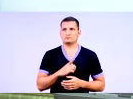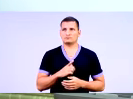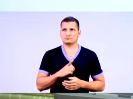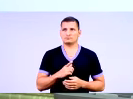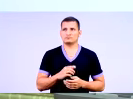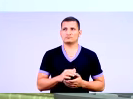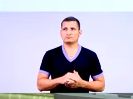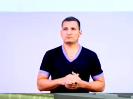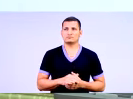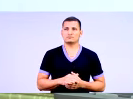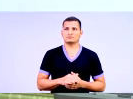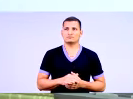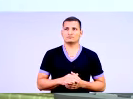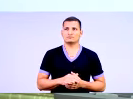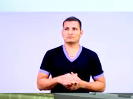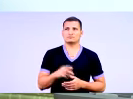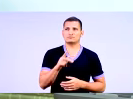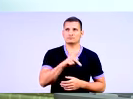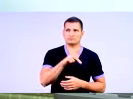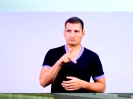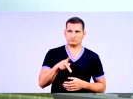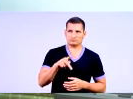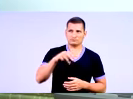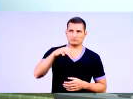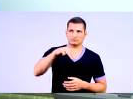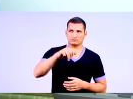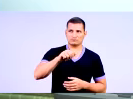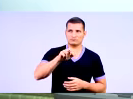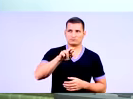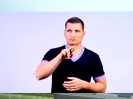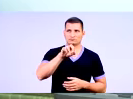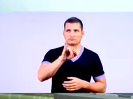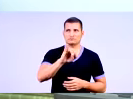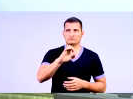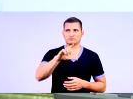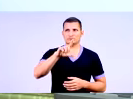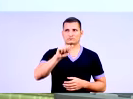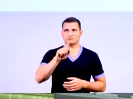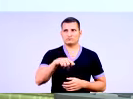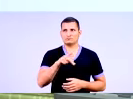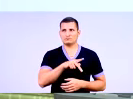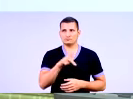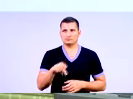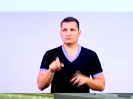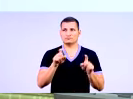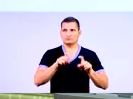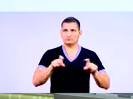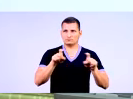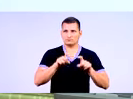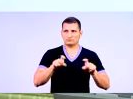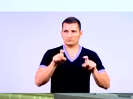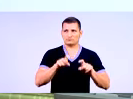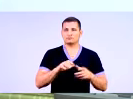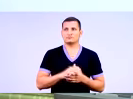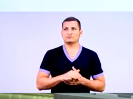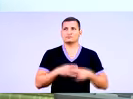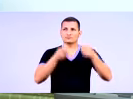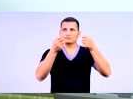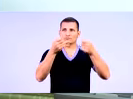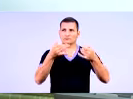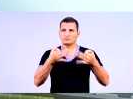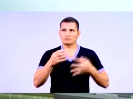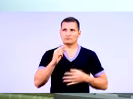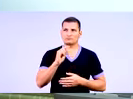falando aqui, trazendo aqui a professora Mariela, que é professora de informática, para estar falando um pouquinho